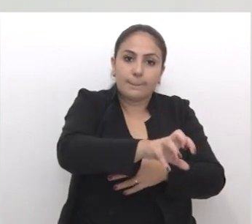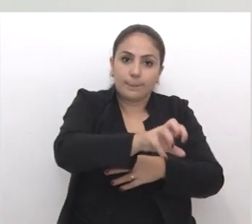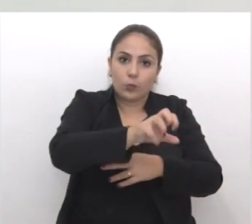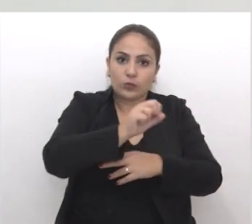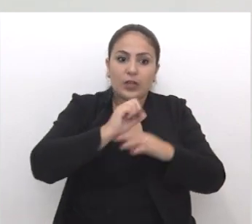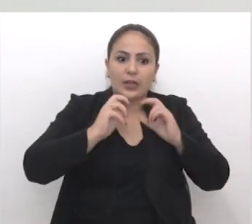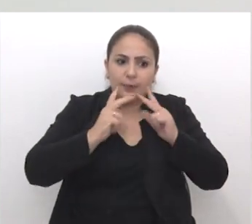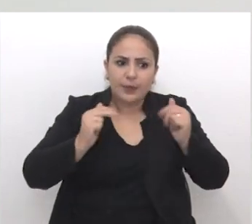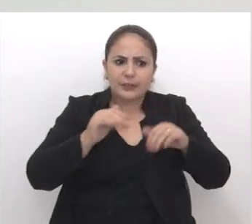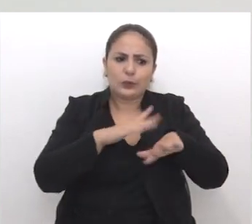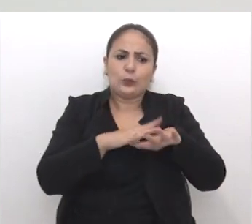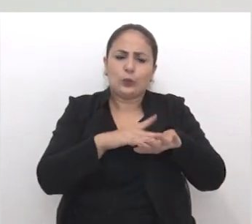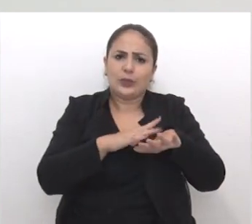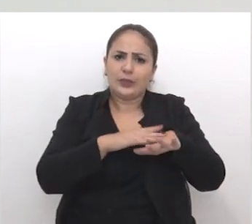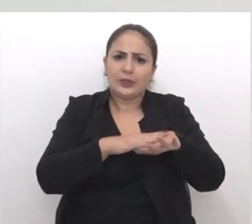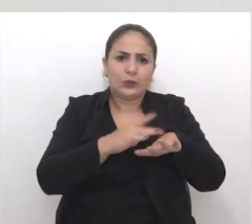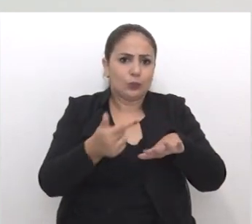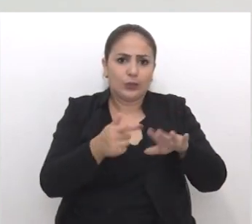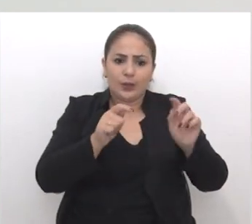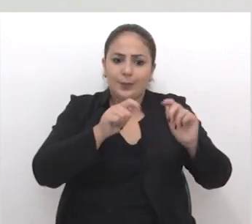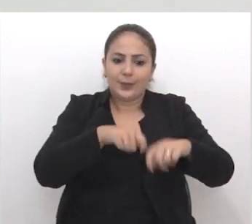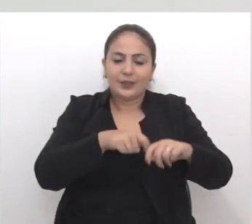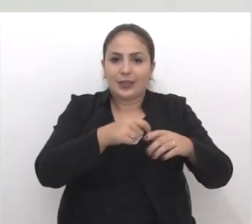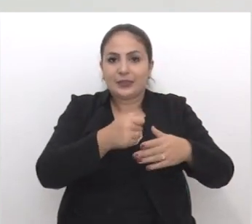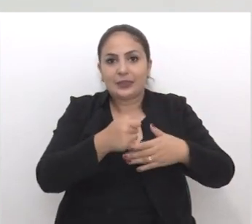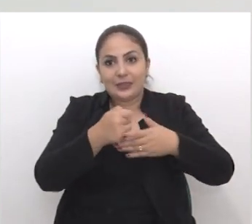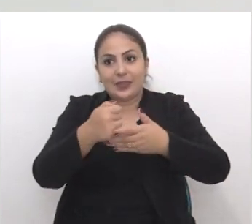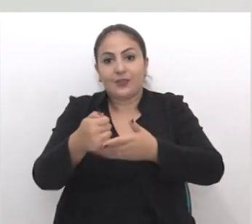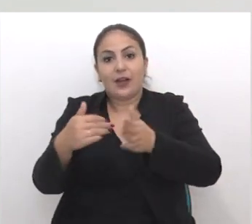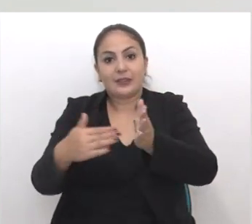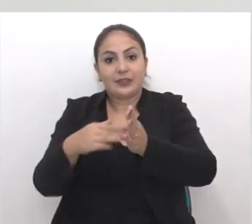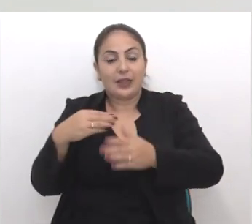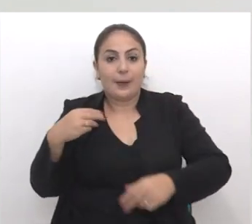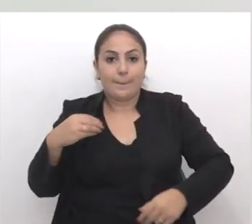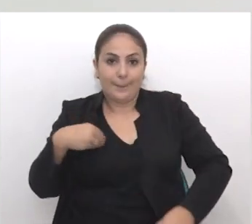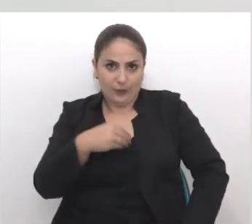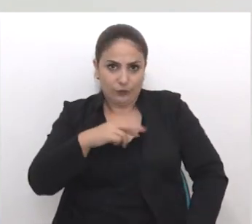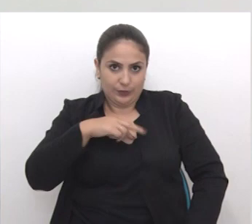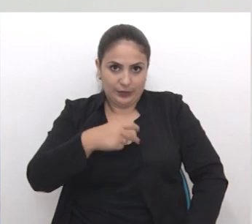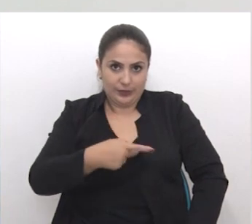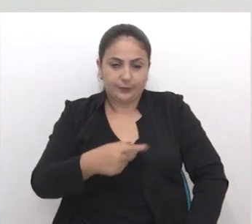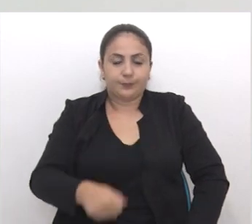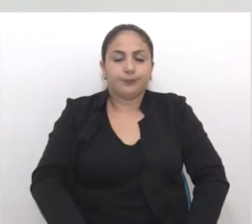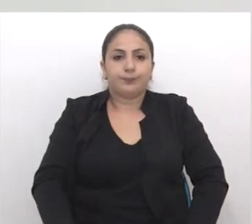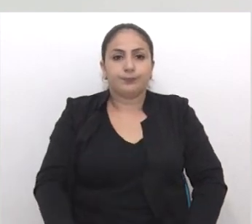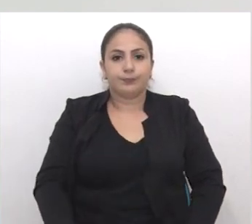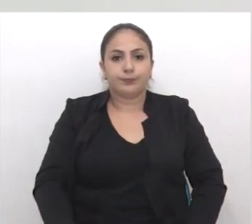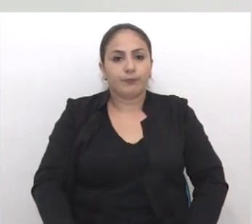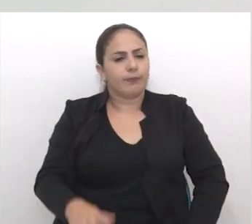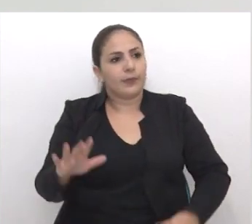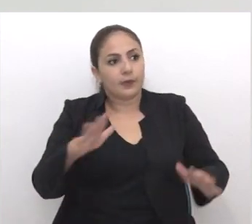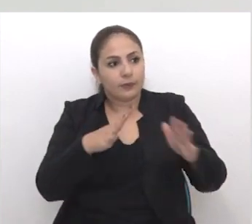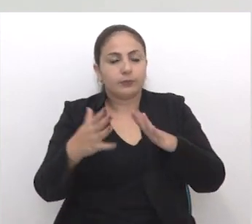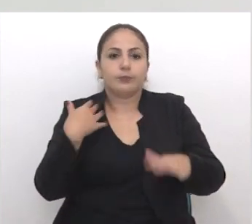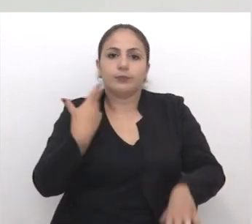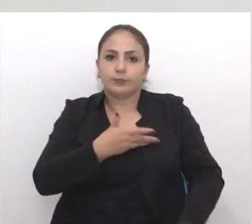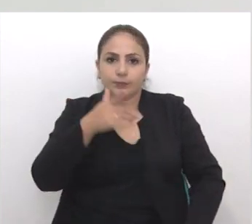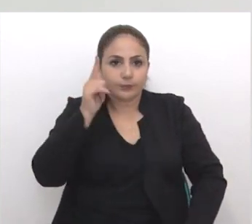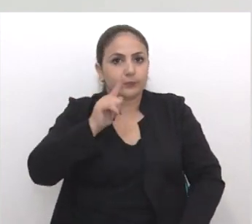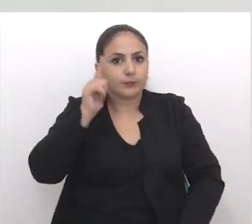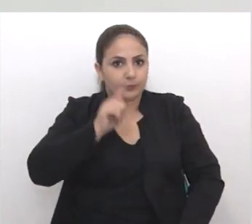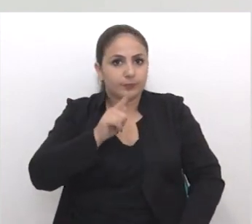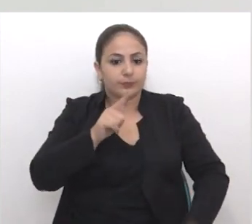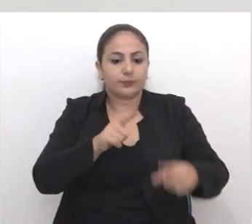estavam no pátio doente, sem condições de levar ao veterinário. Muitas vezes a gente conseguiu fazer